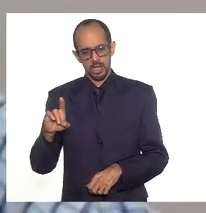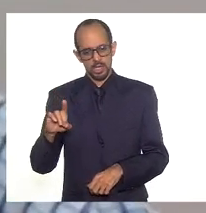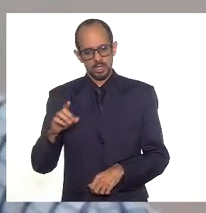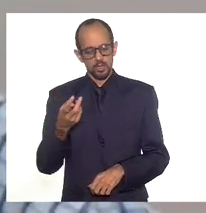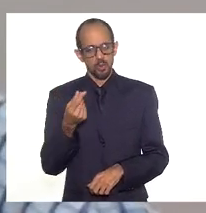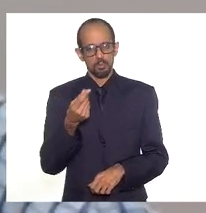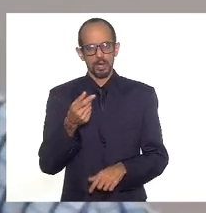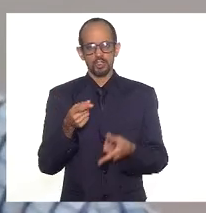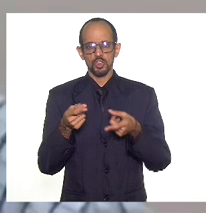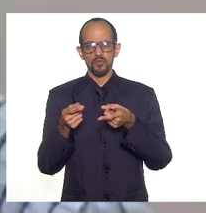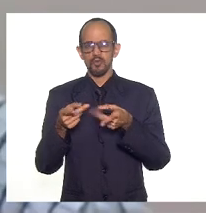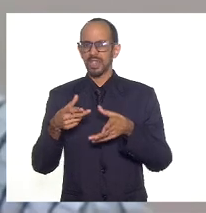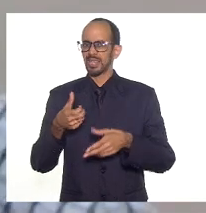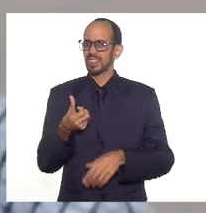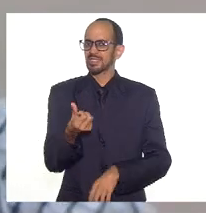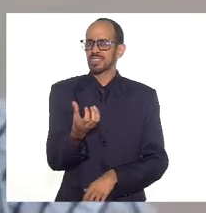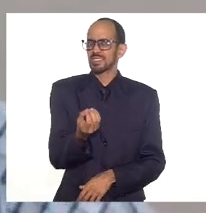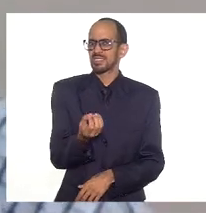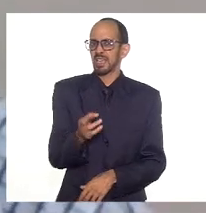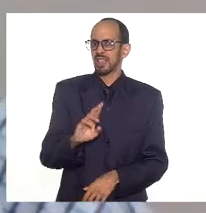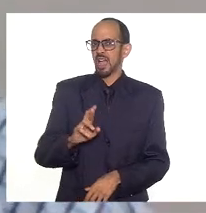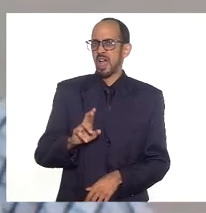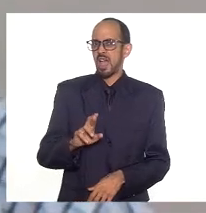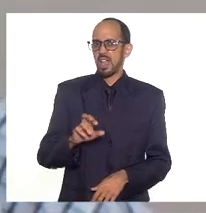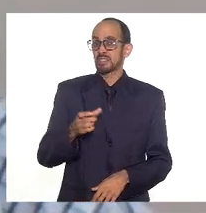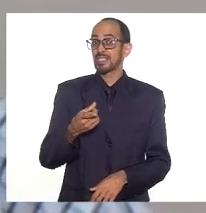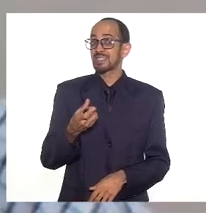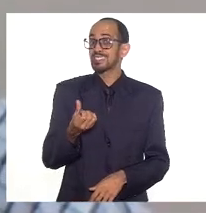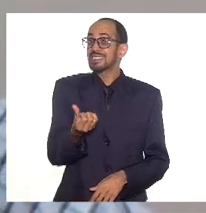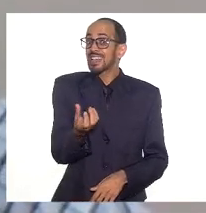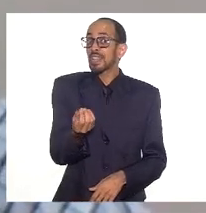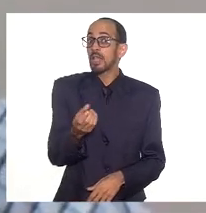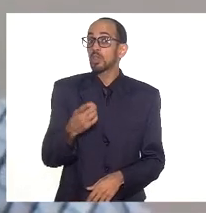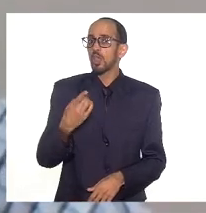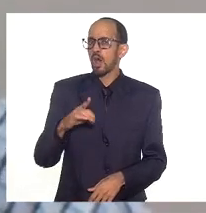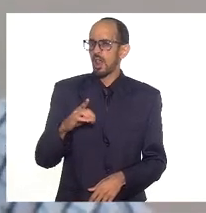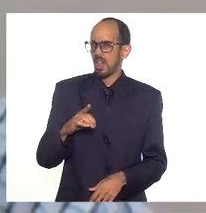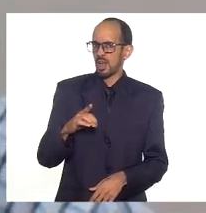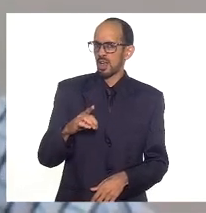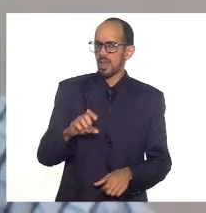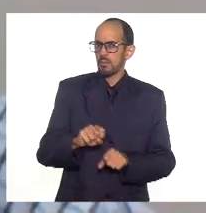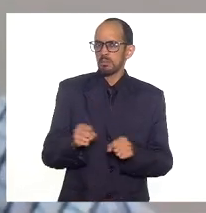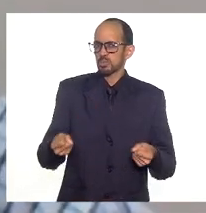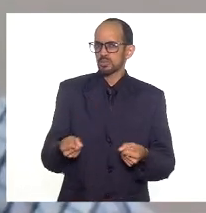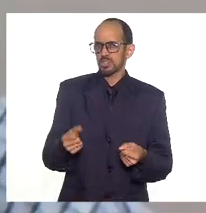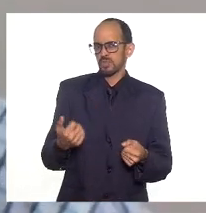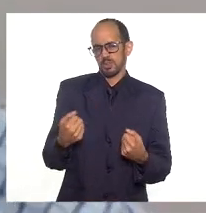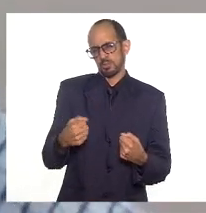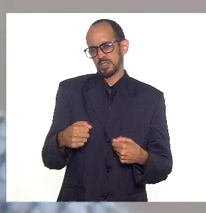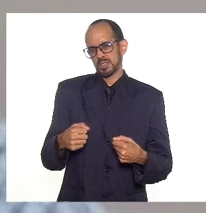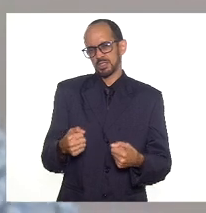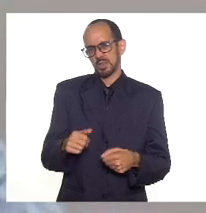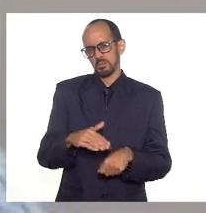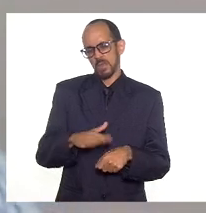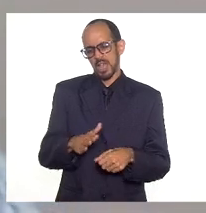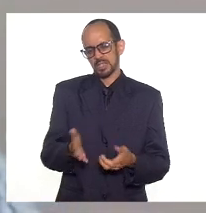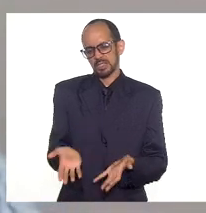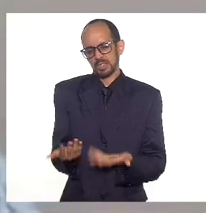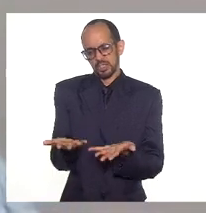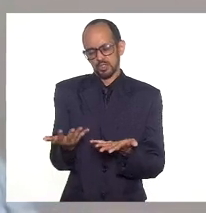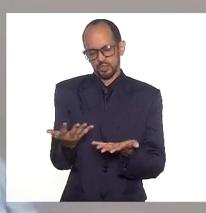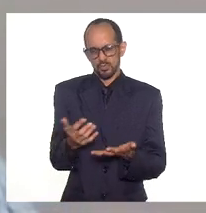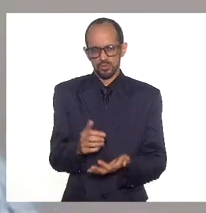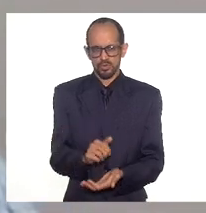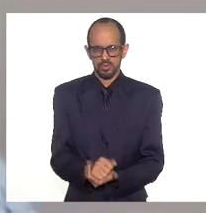70, deputada Célia. Não é possível que precise ainda de mais incentivos. Eu acho que não é isso, quer dizer, né? Mas, enfim,